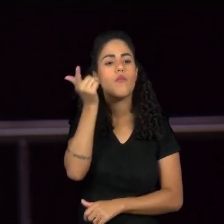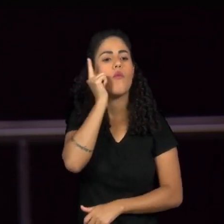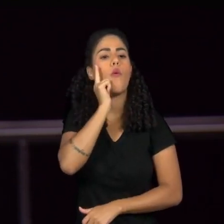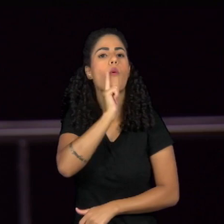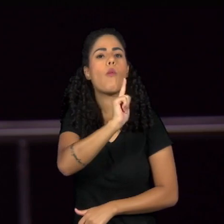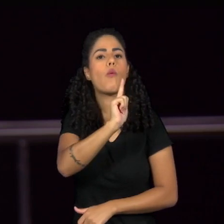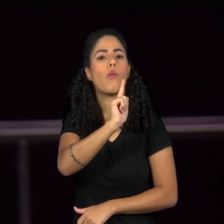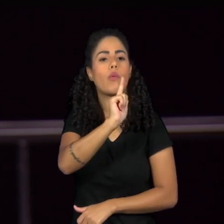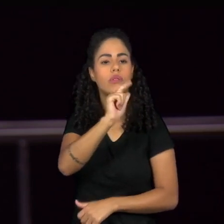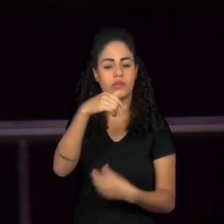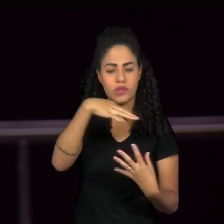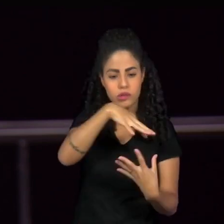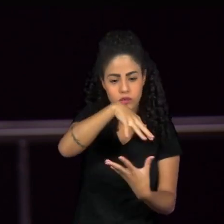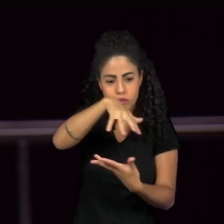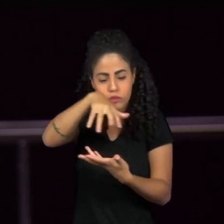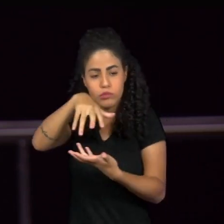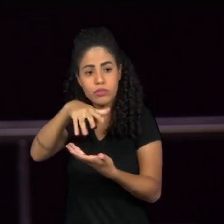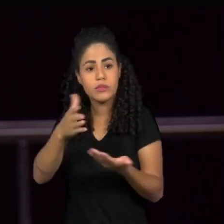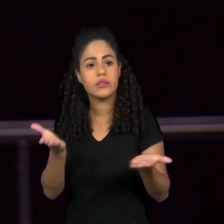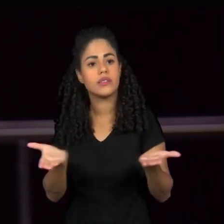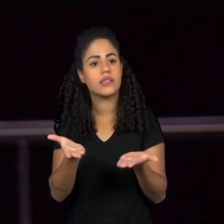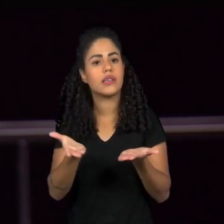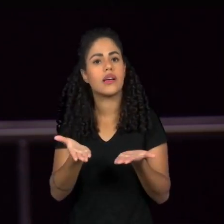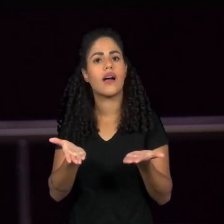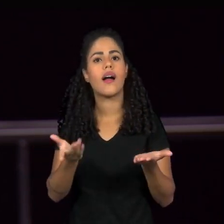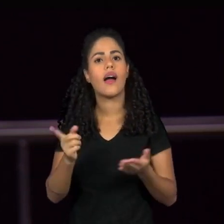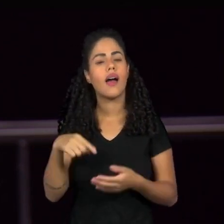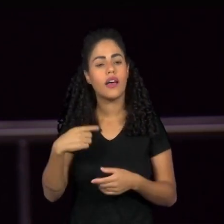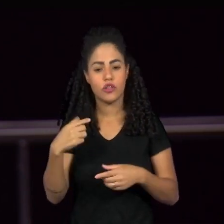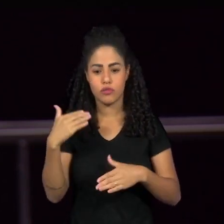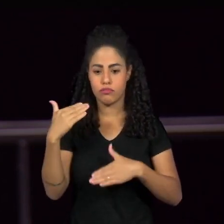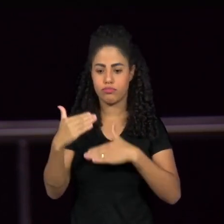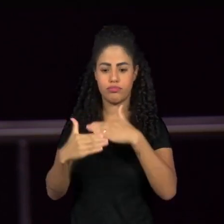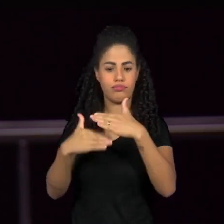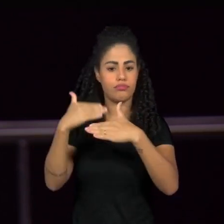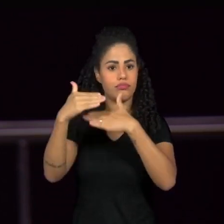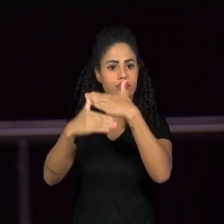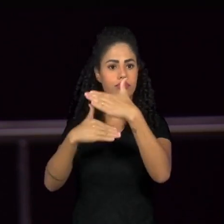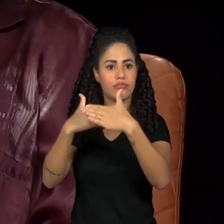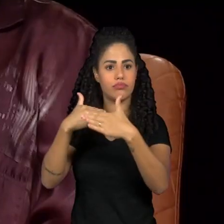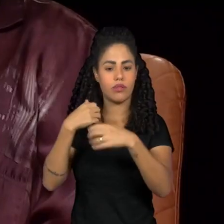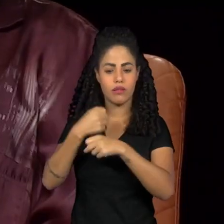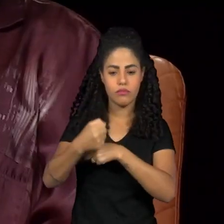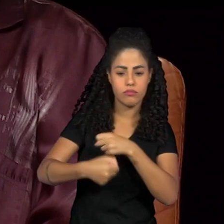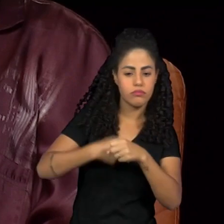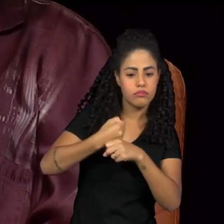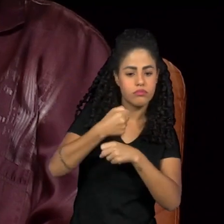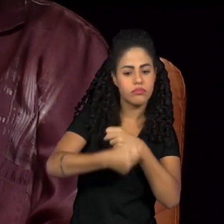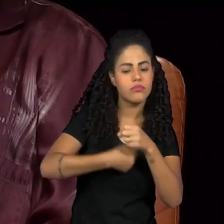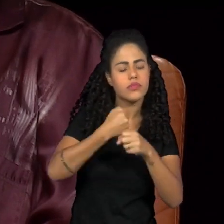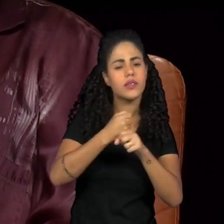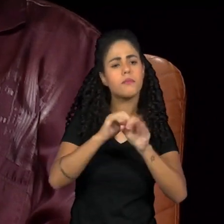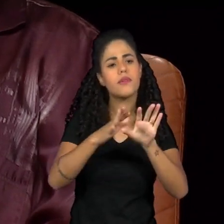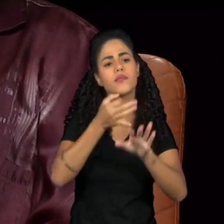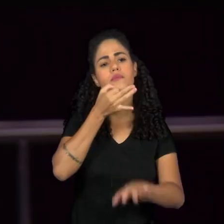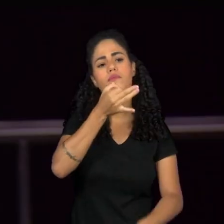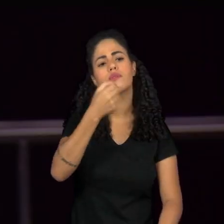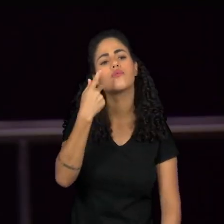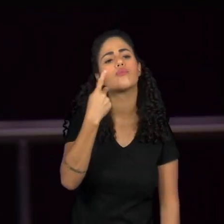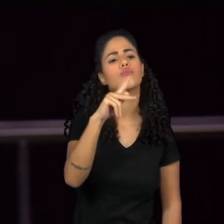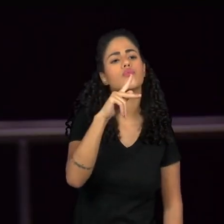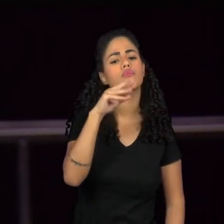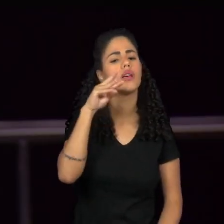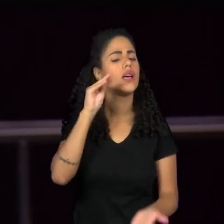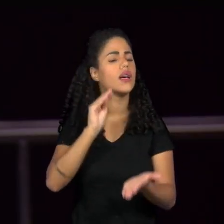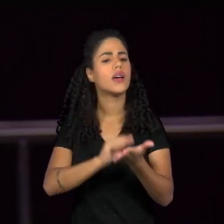uma fatia maior do mercado mundial? A gente já avançou muito nos últimos tempos, né? Mas você acha que o que